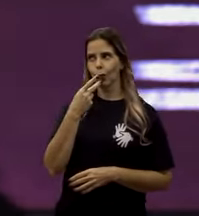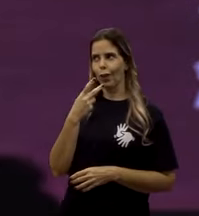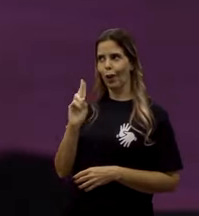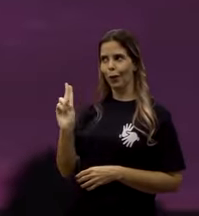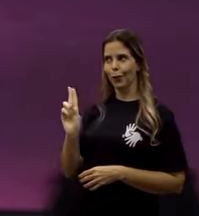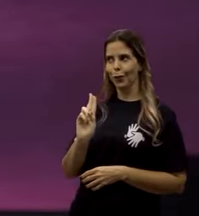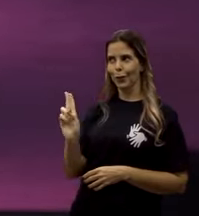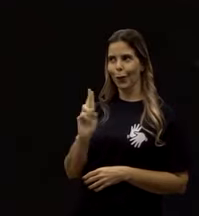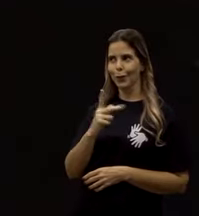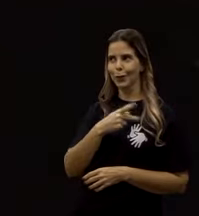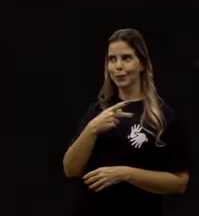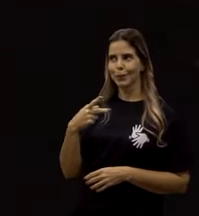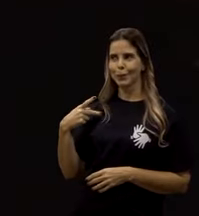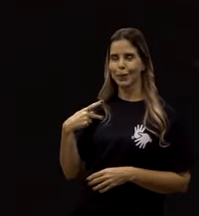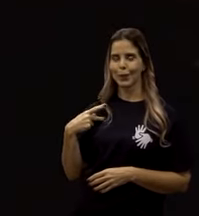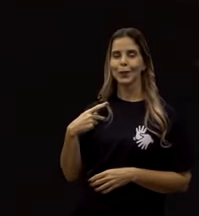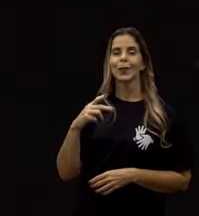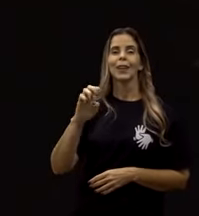nenhum